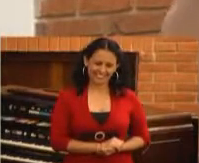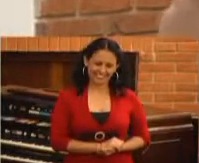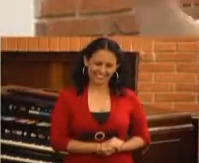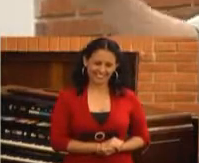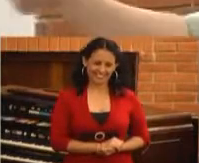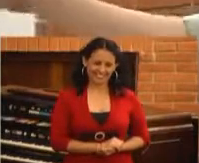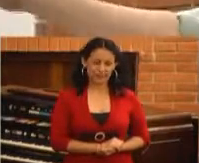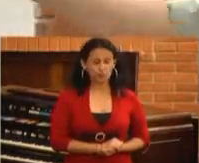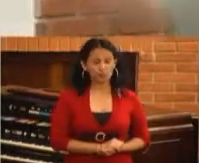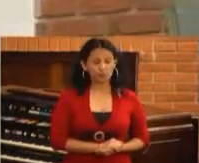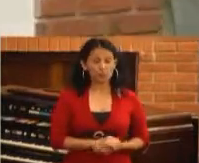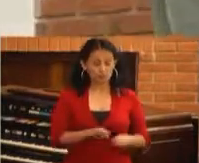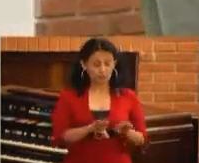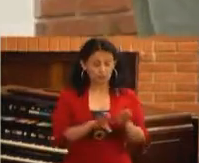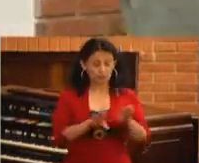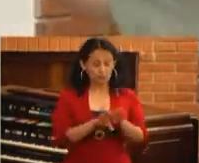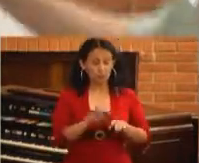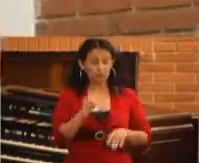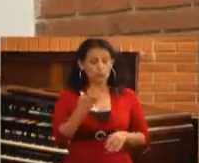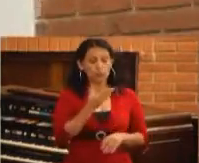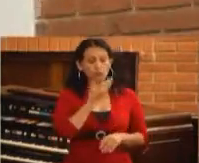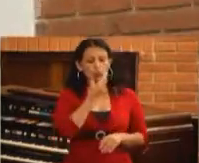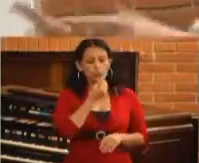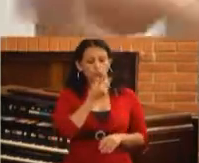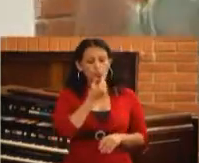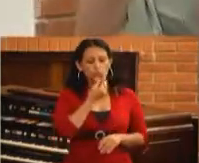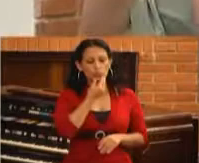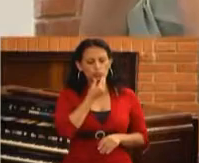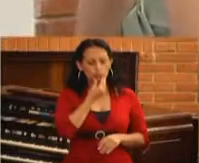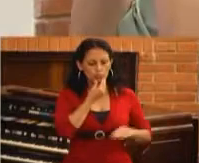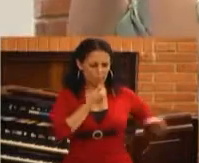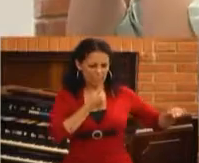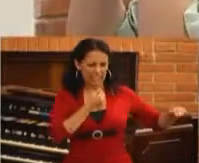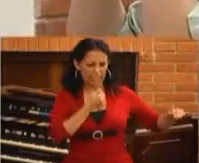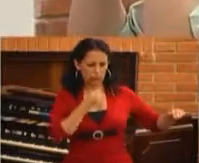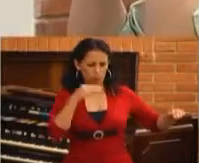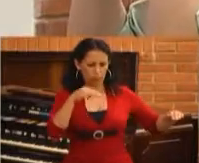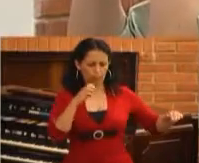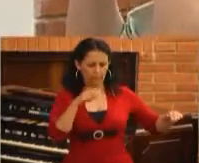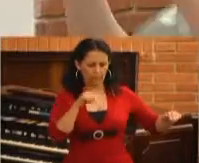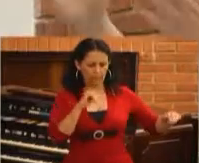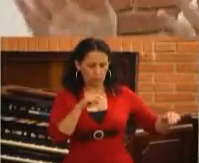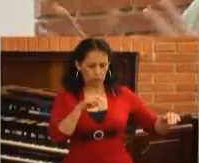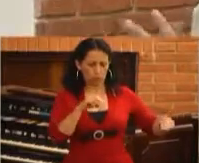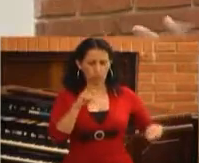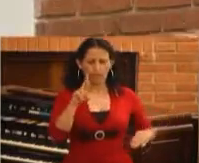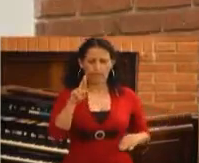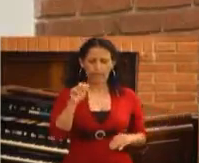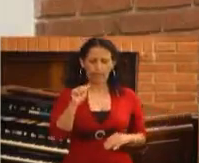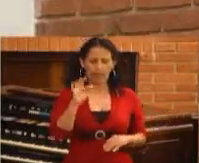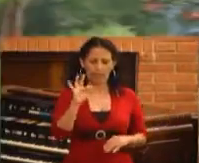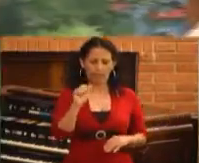Um menino que trabalha em computação. E você sabe que esse negócio de computador, já o nome diz.